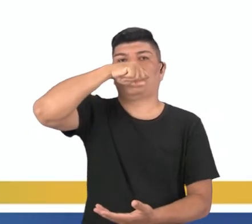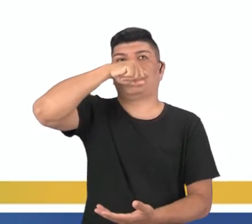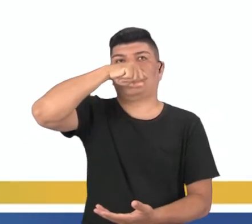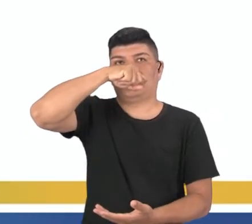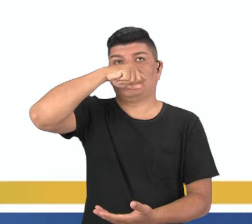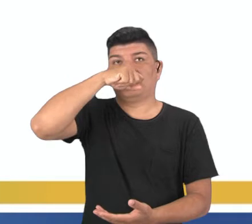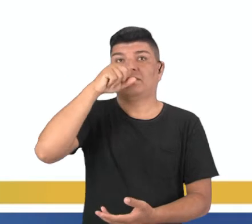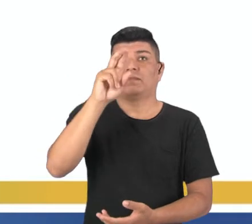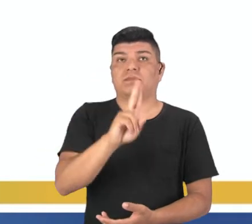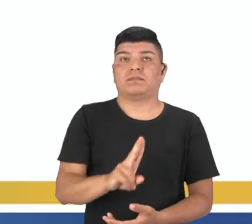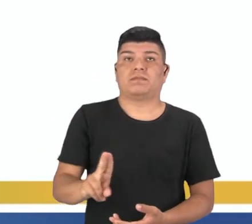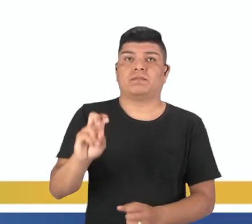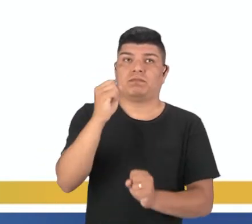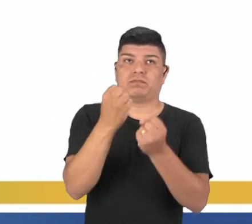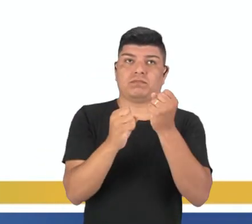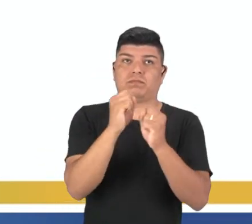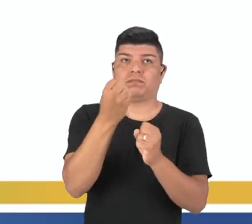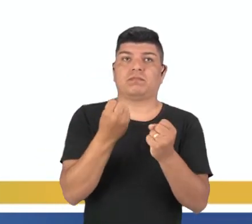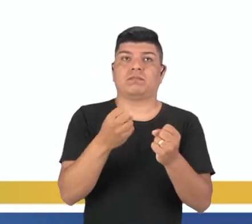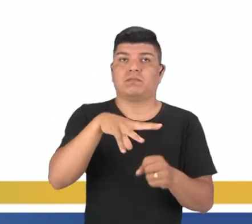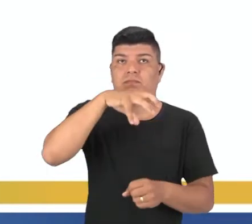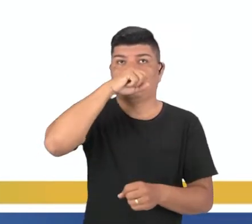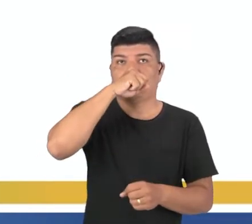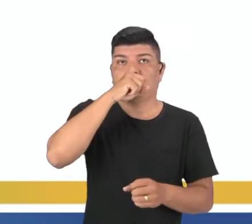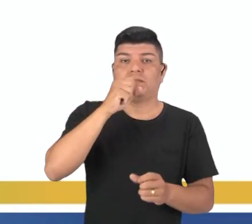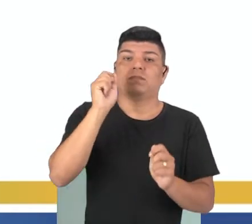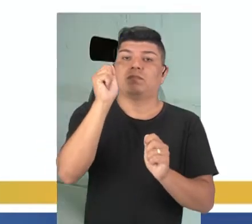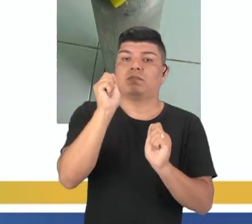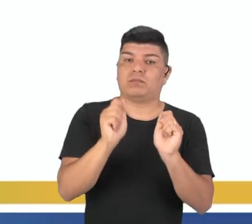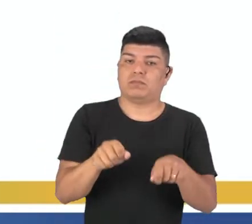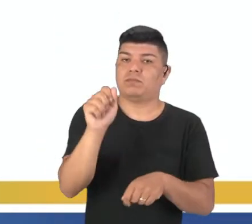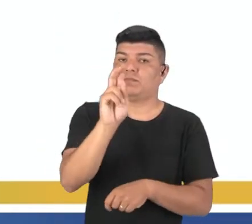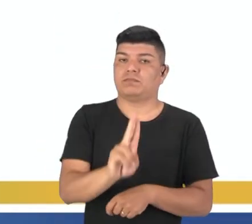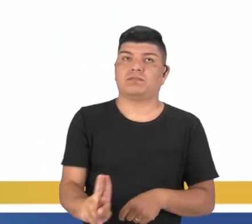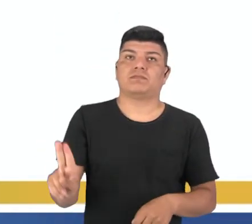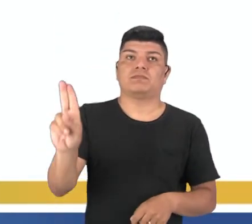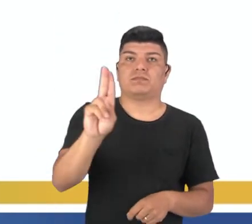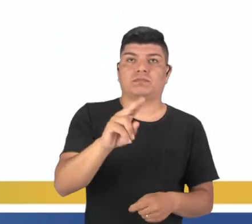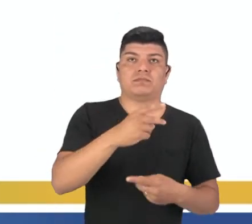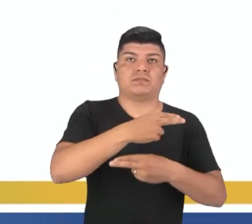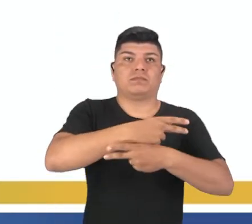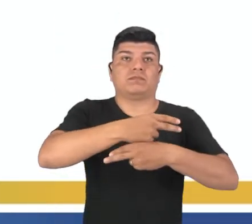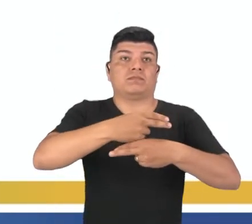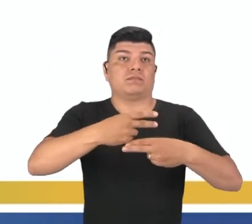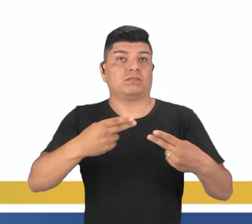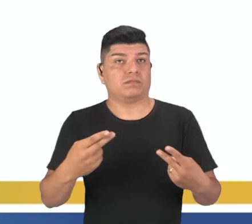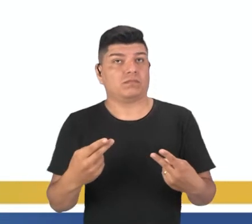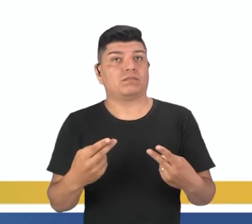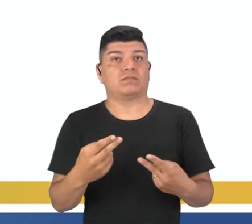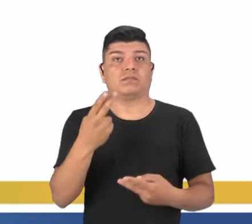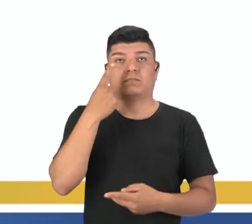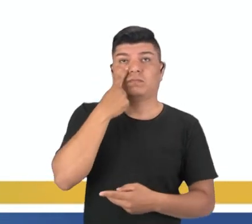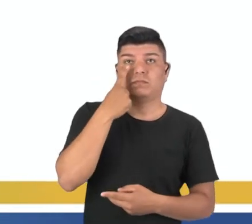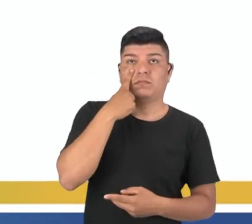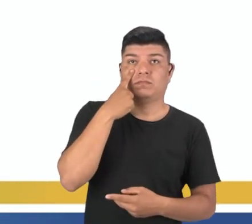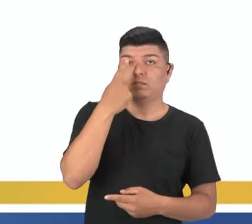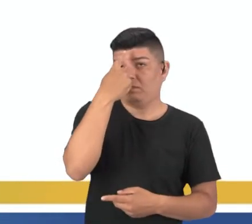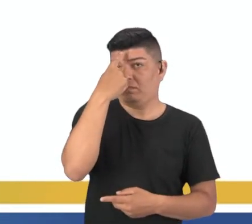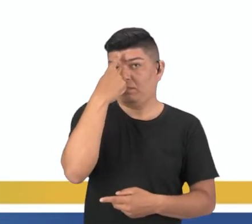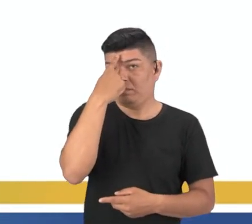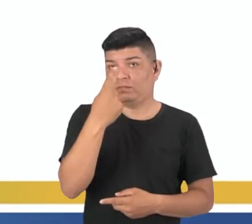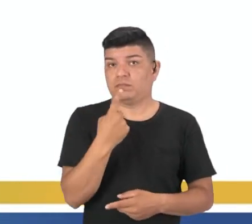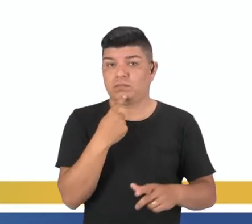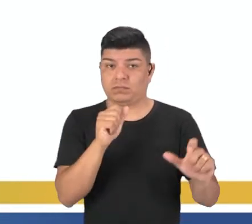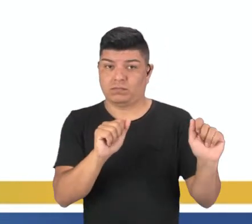é um equipamento de ar comprimido que pode ser utilizado, né, em diversas aplicações. Observe aí a